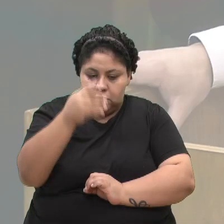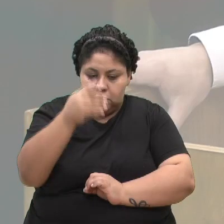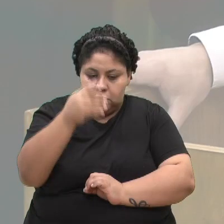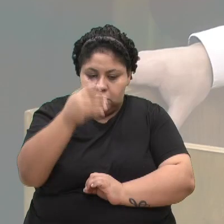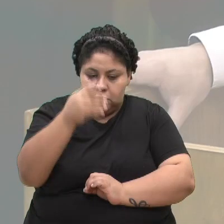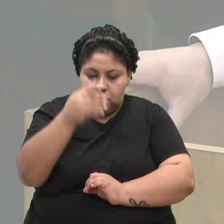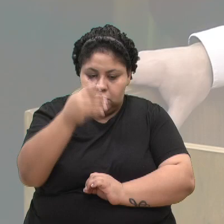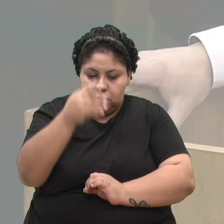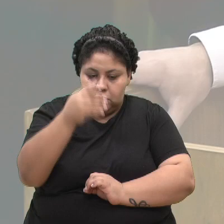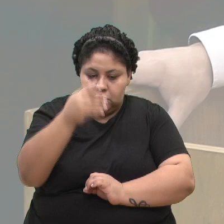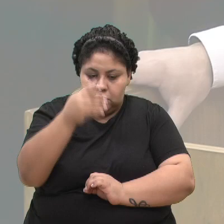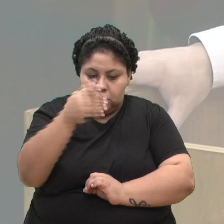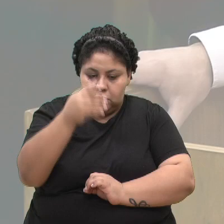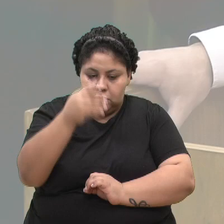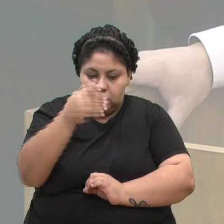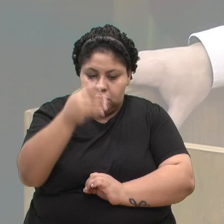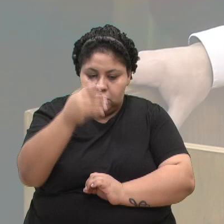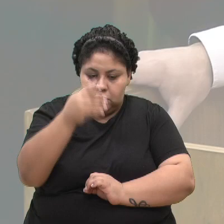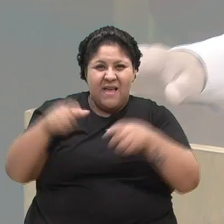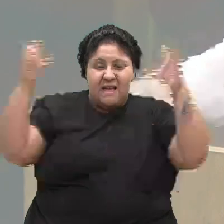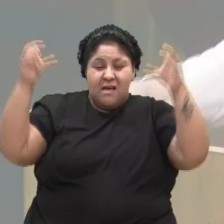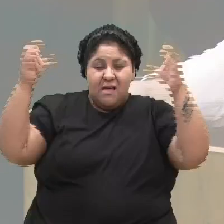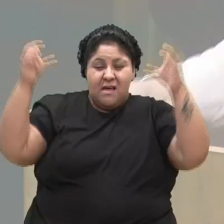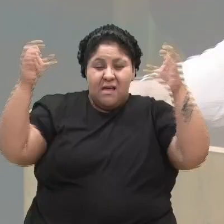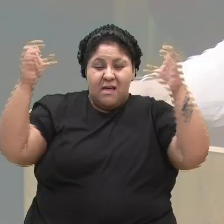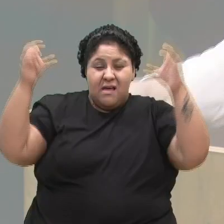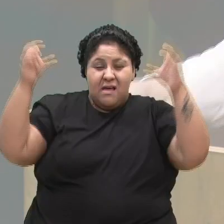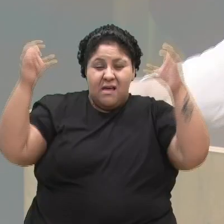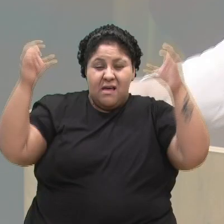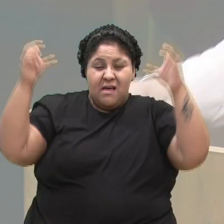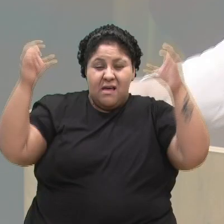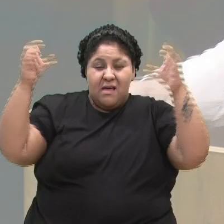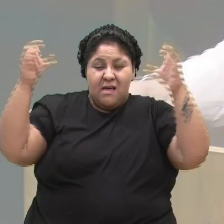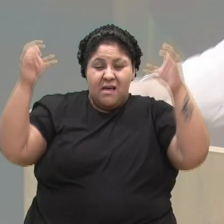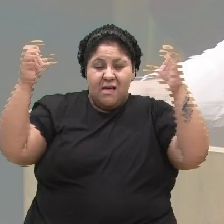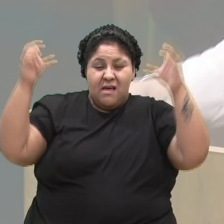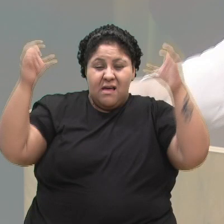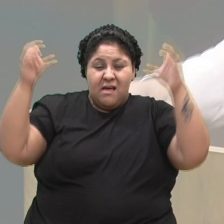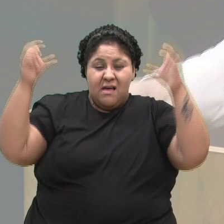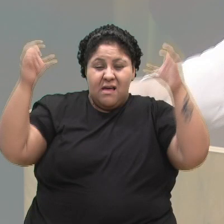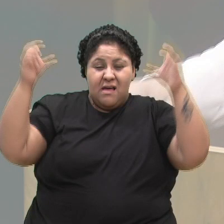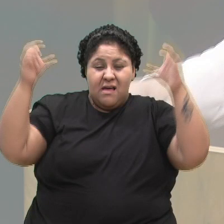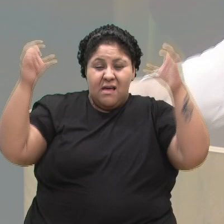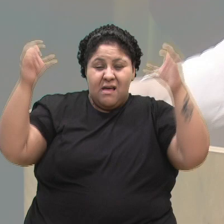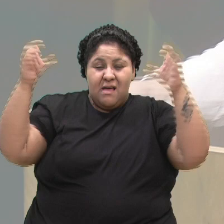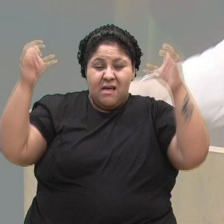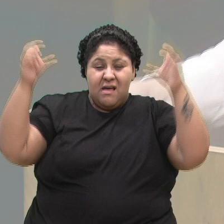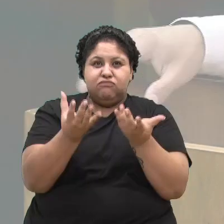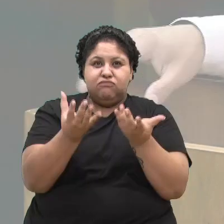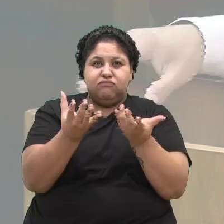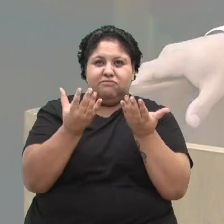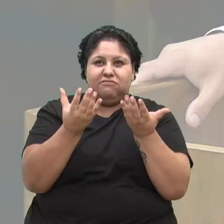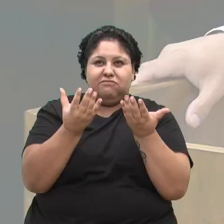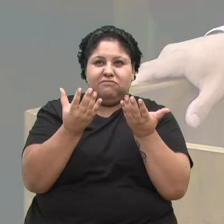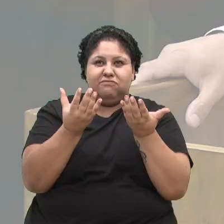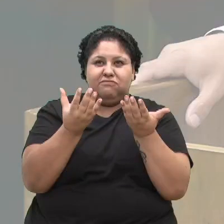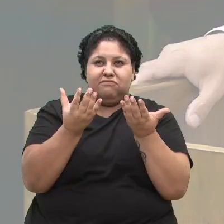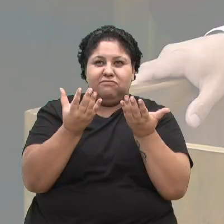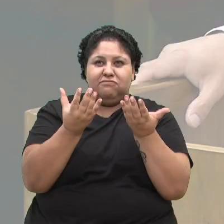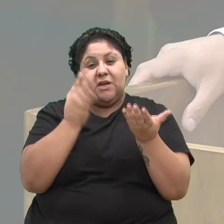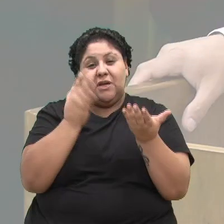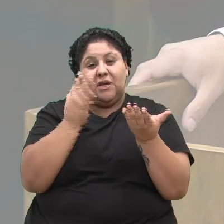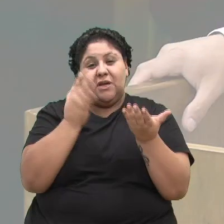grande que, em dias de chuva, há sempre aquela água aclamada, aonde que já ocorreu